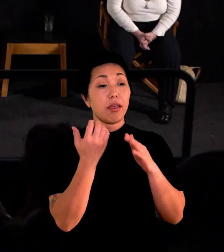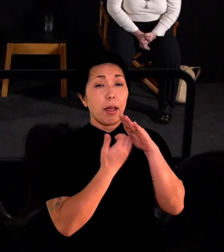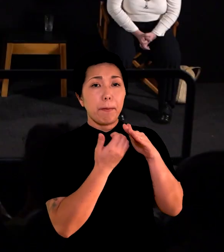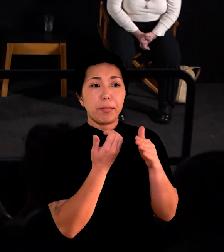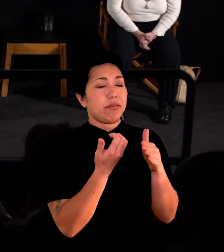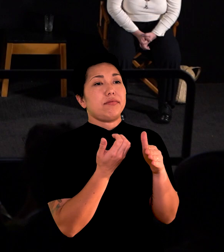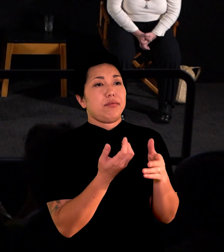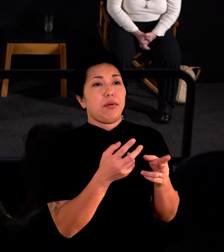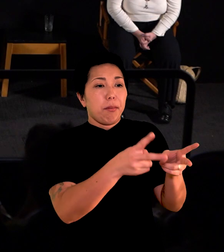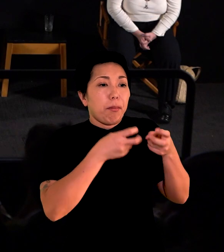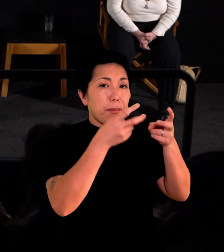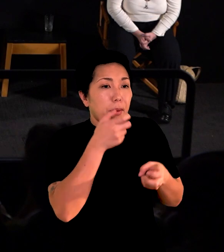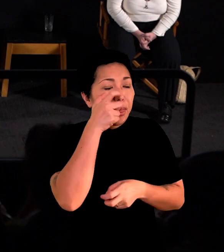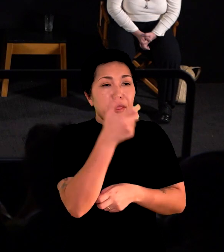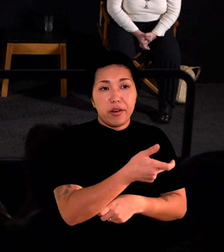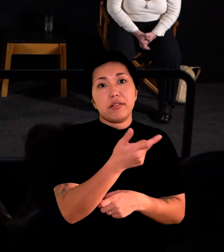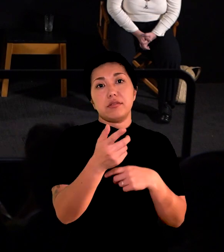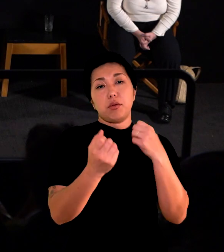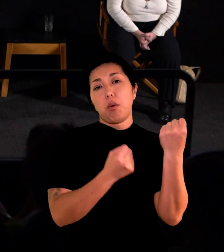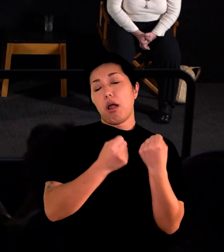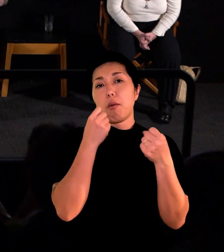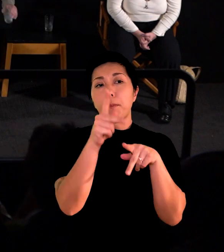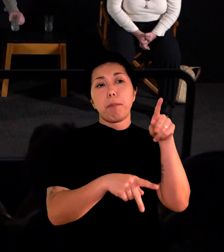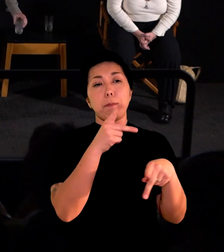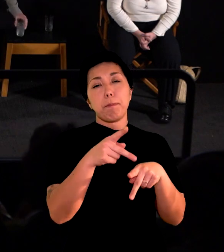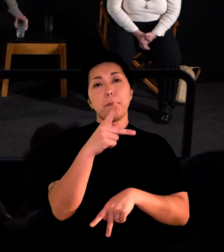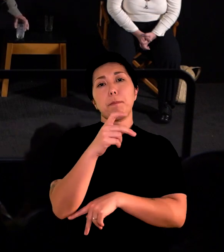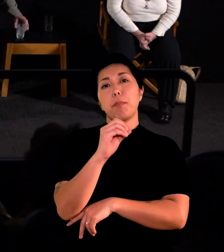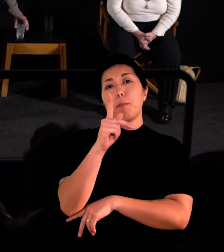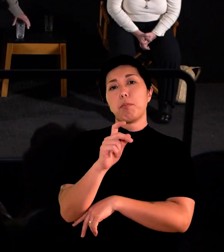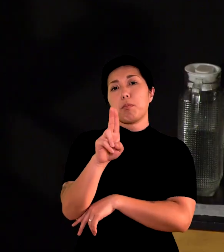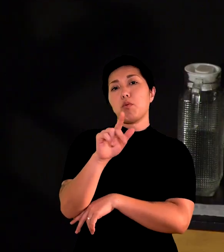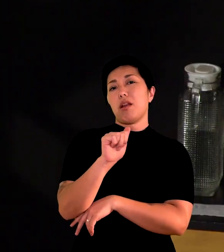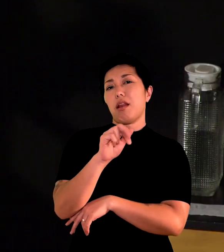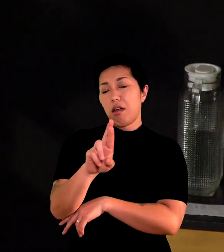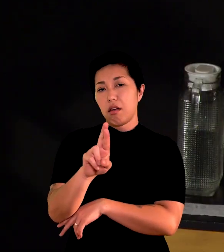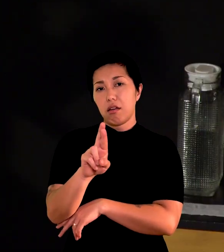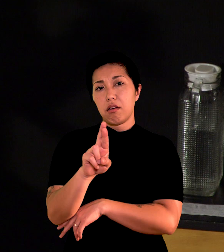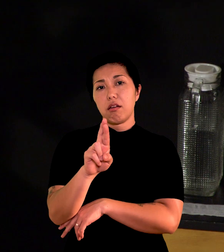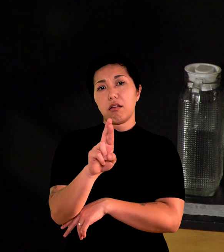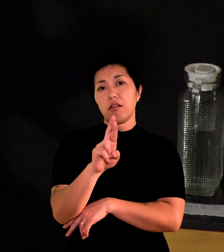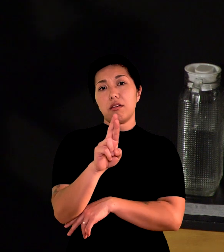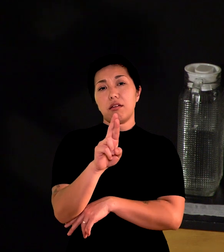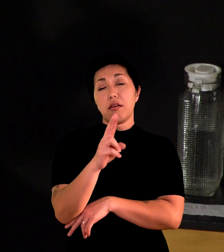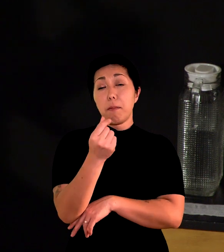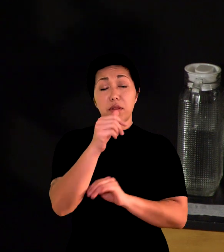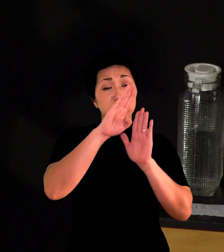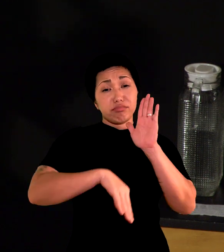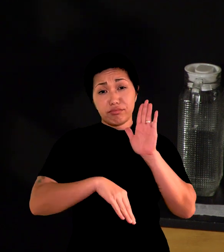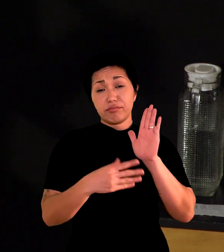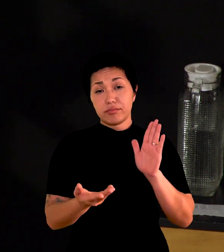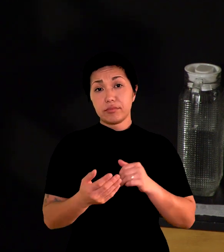O lobby que foi feito para o carro, o que foi? O tal carro popular aqui, que, né, dá desconto para esses